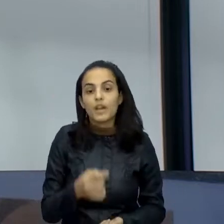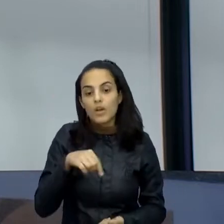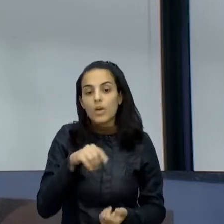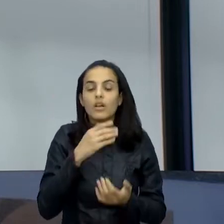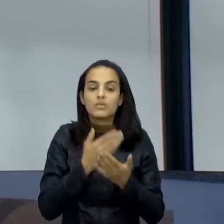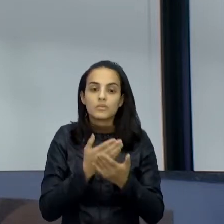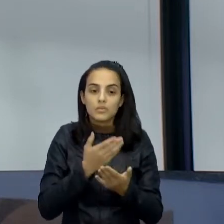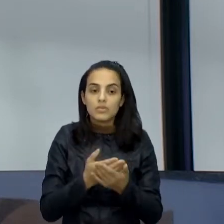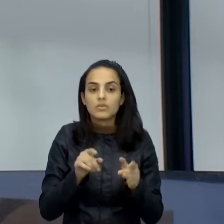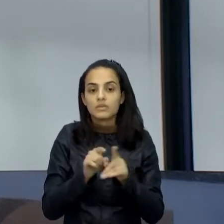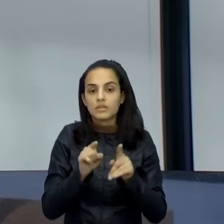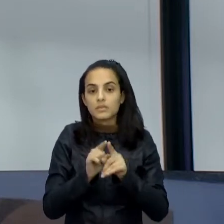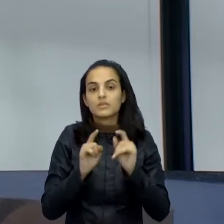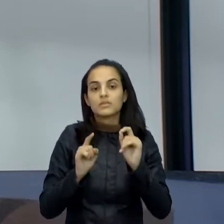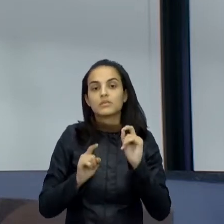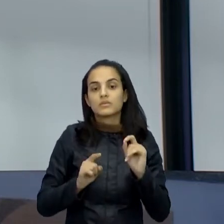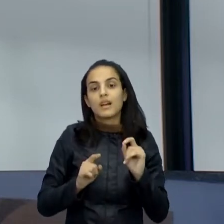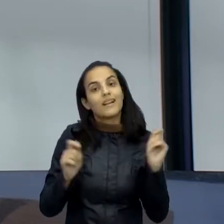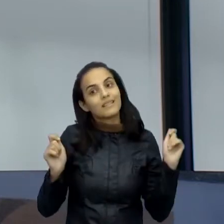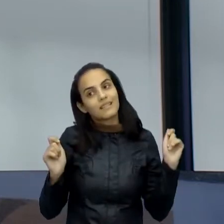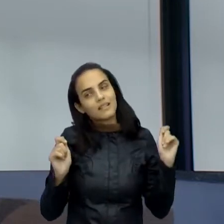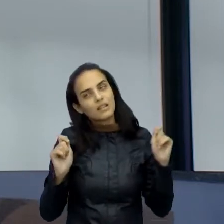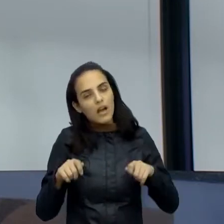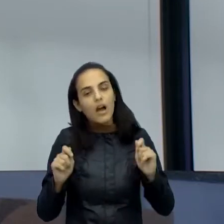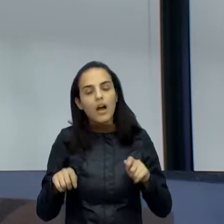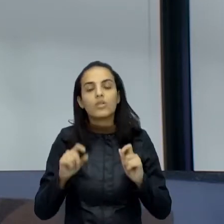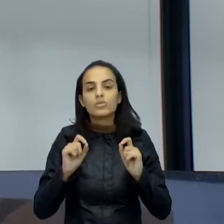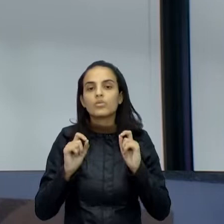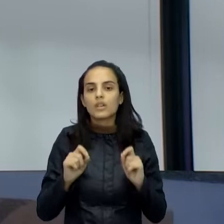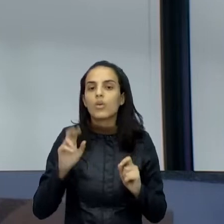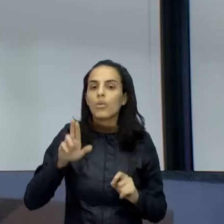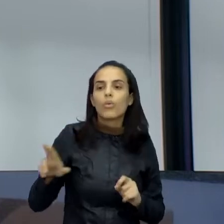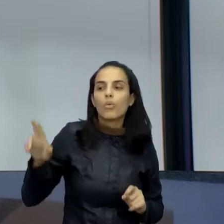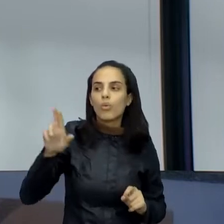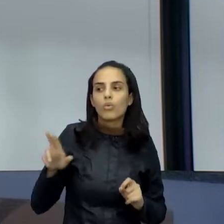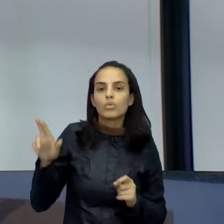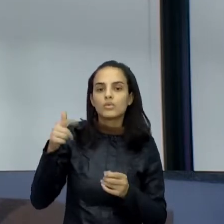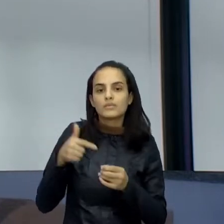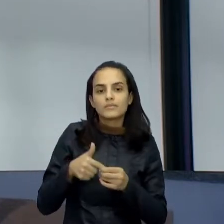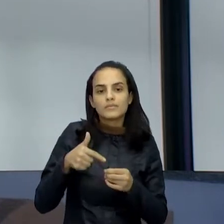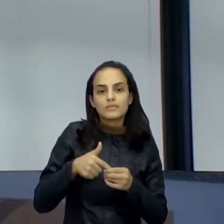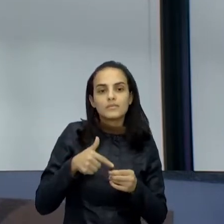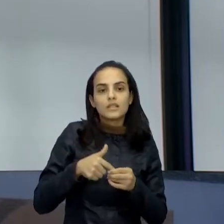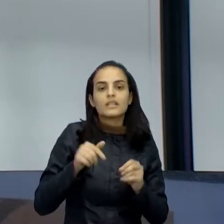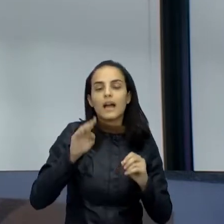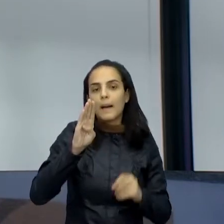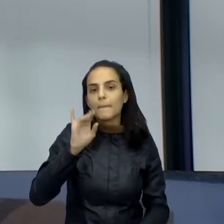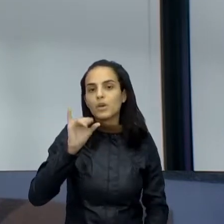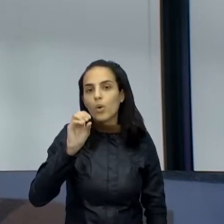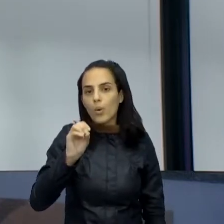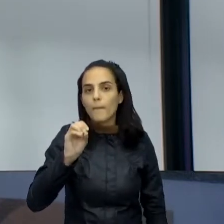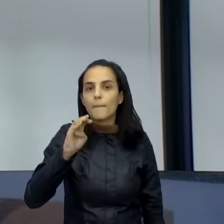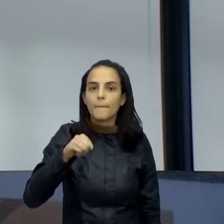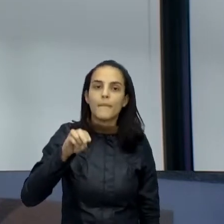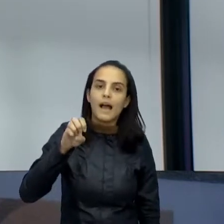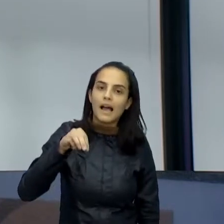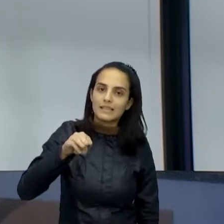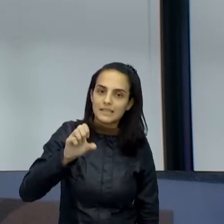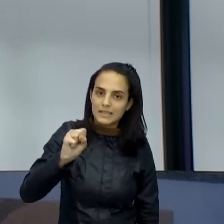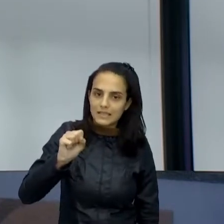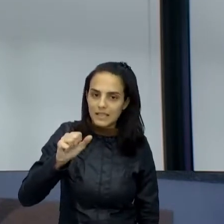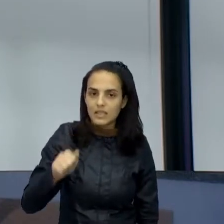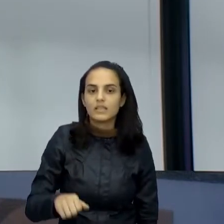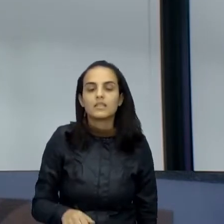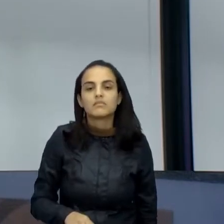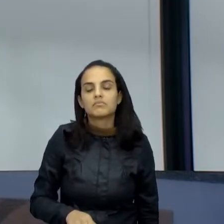estudou as possibilidades de termoelétricas com o uso de combustíveis oriundos da biomassa, ou a própria biomassa mesmo, como